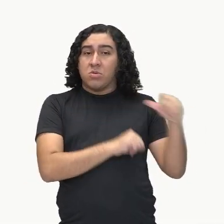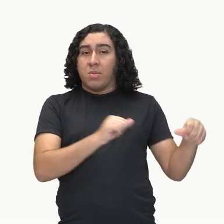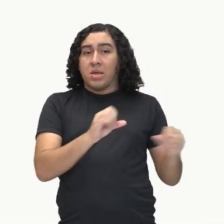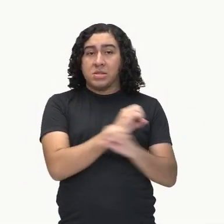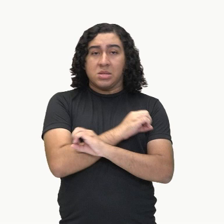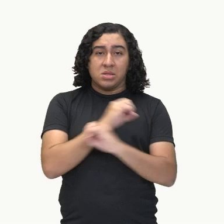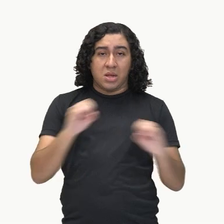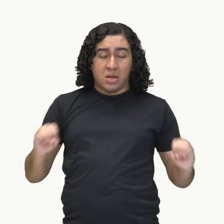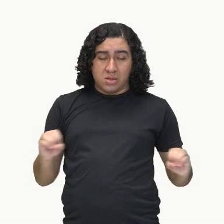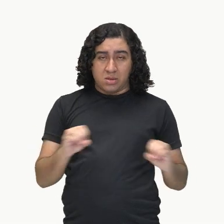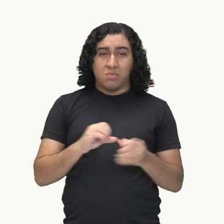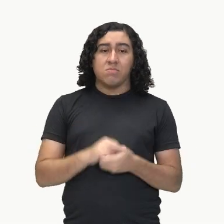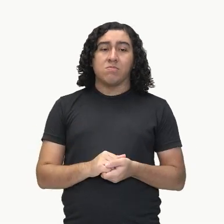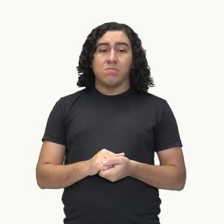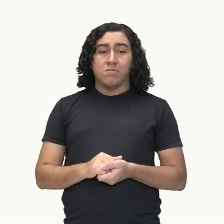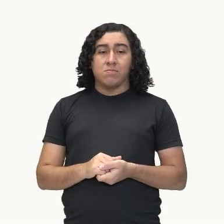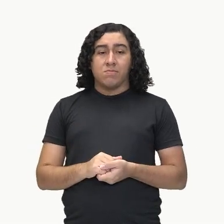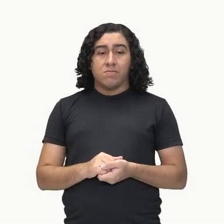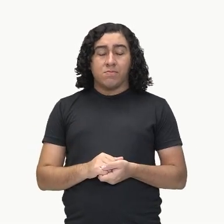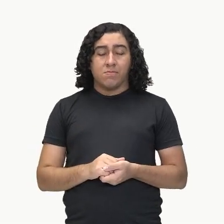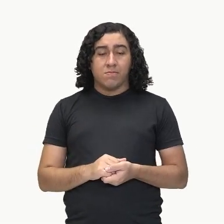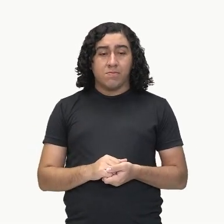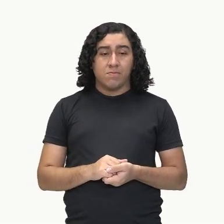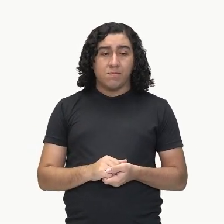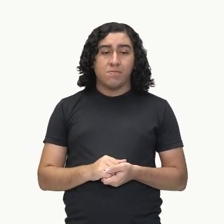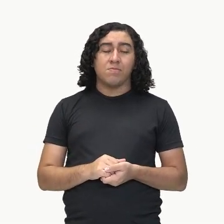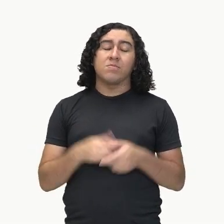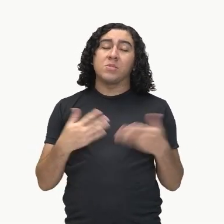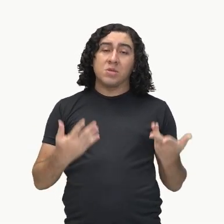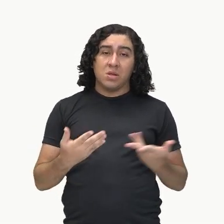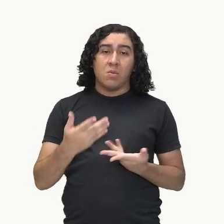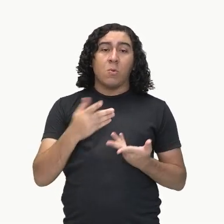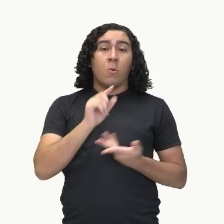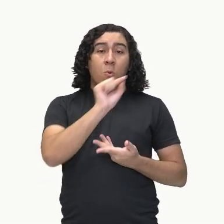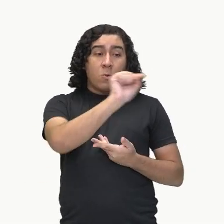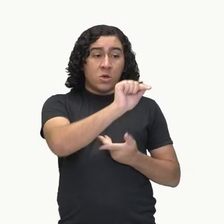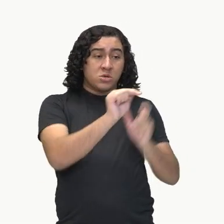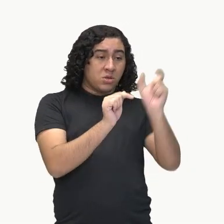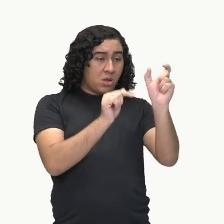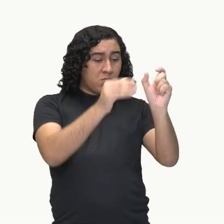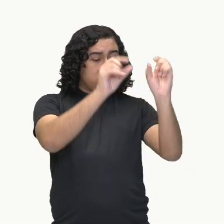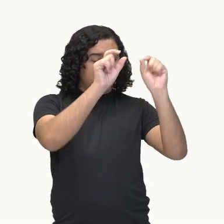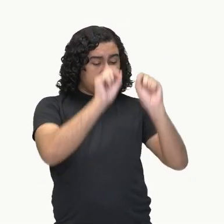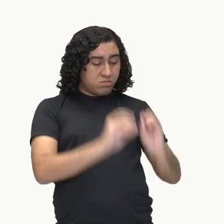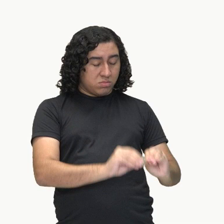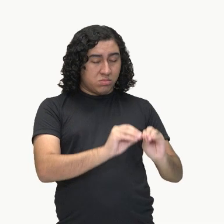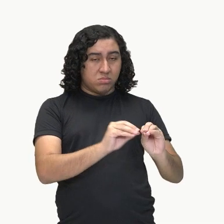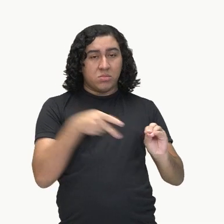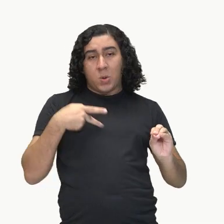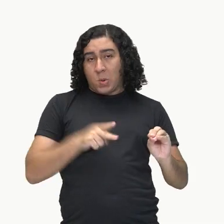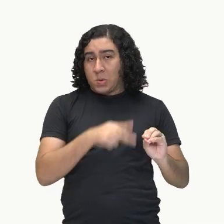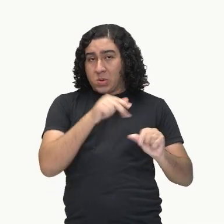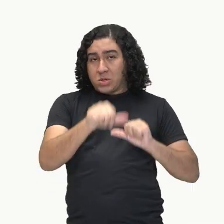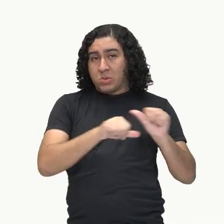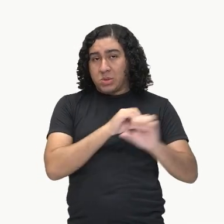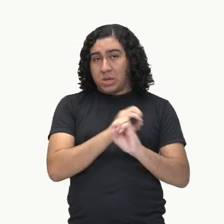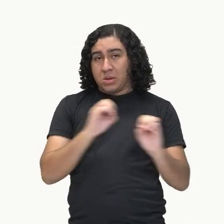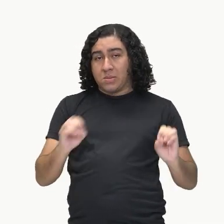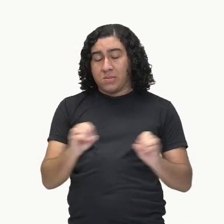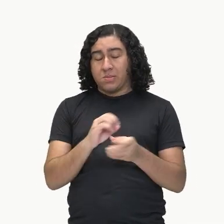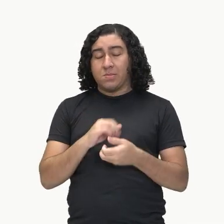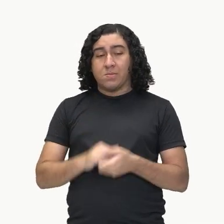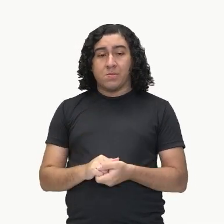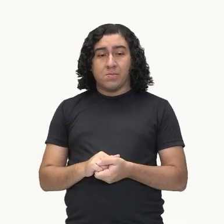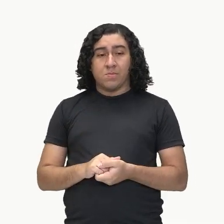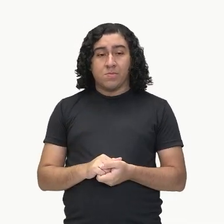deve ser repetido. Então, nós teremos aqui o x ao quadrado preservado. Tudo bem? Passando